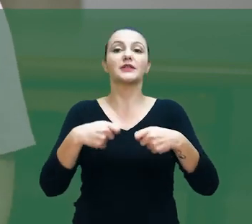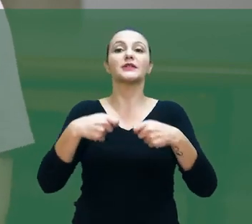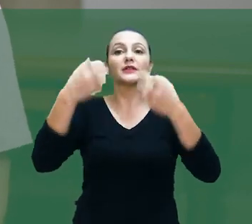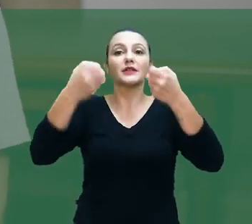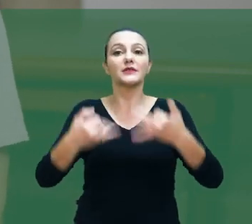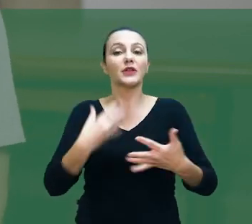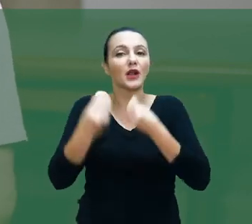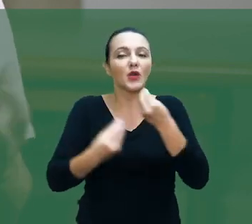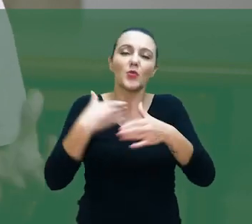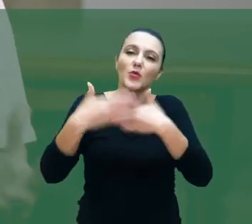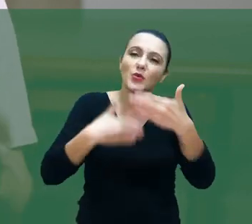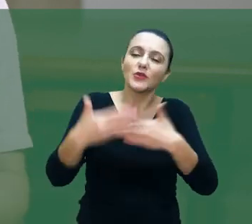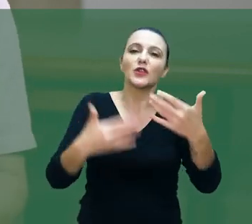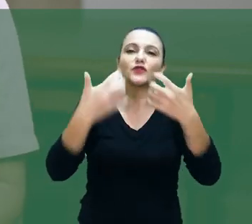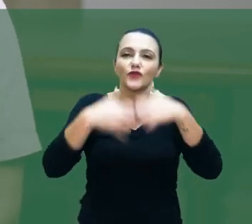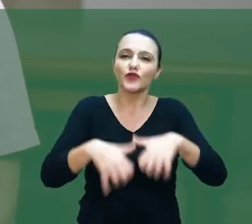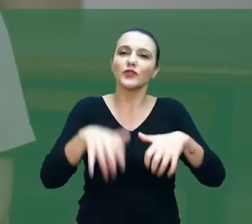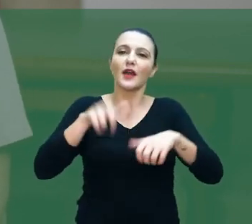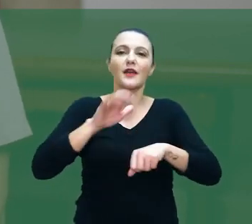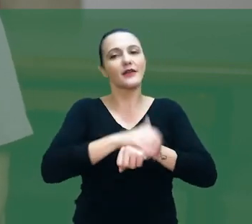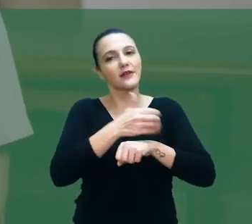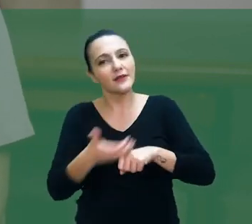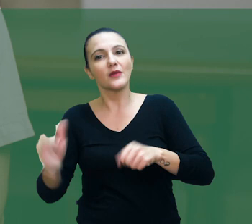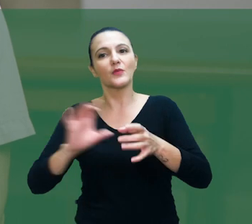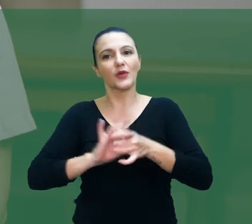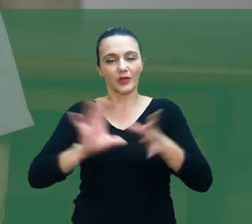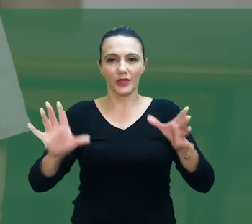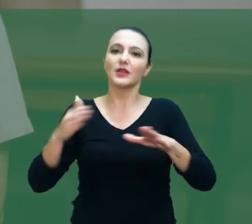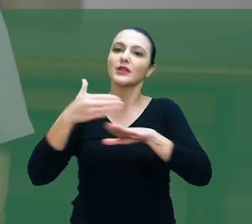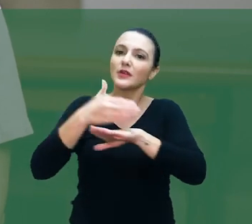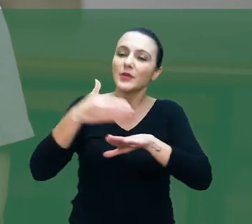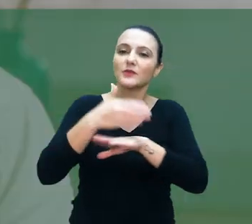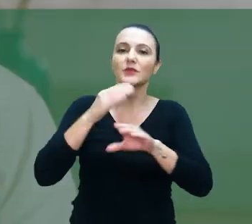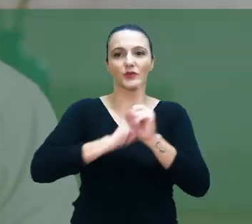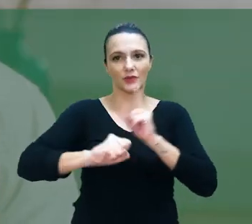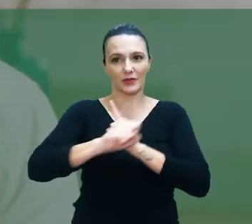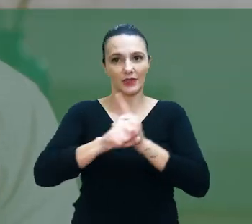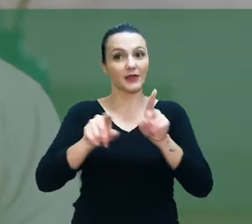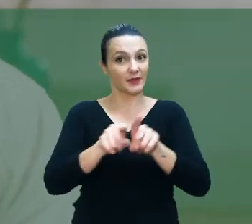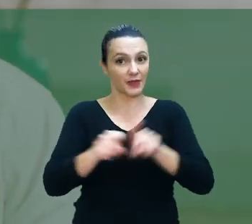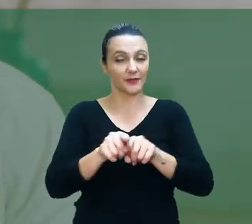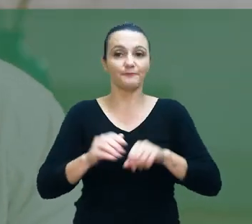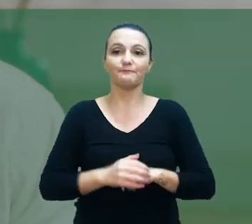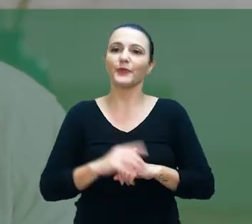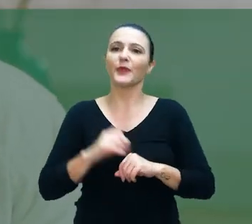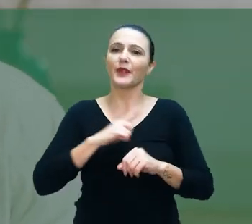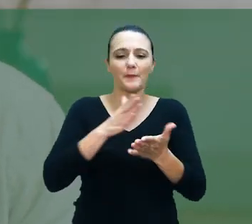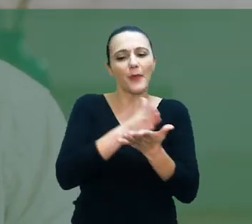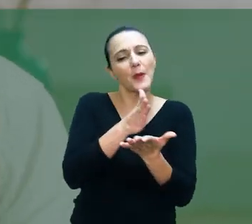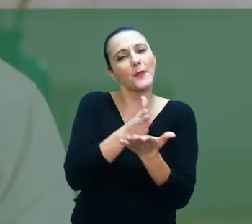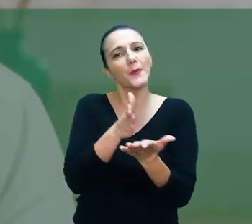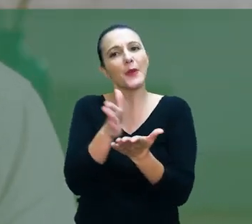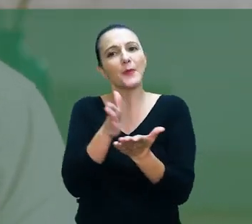processo que fosse democrático e que contasse com a participação da sociedade. Tendo em vista esses diferentes caminhos